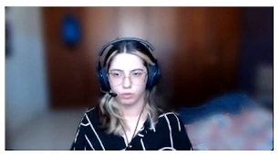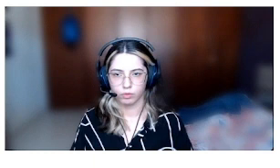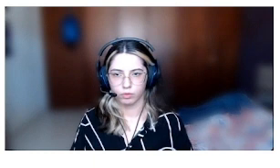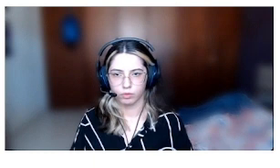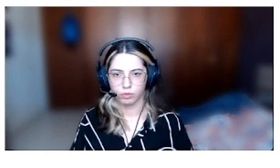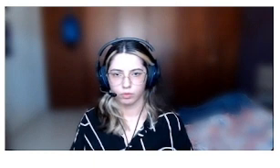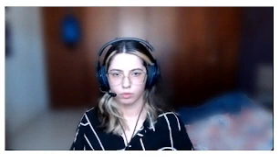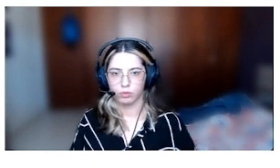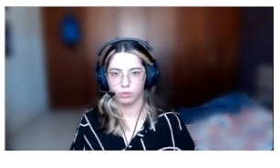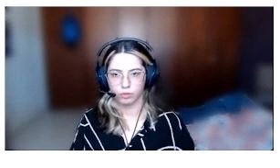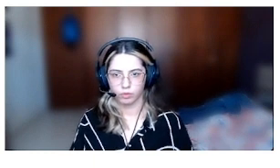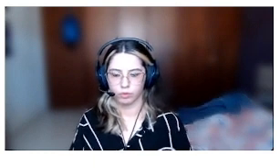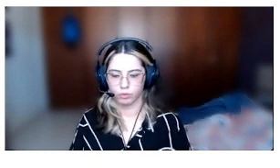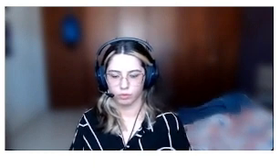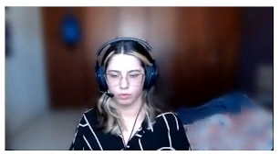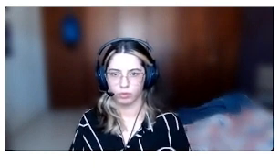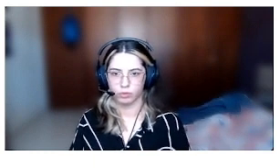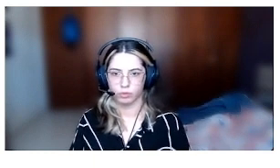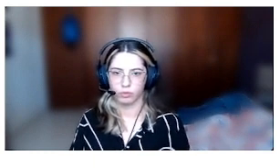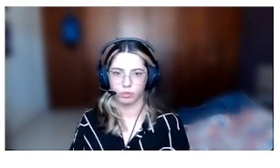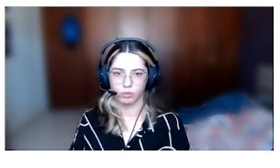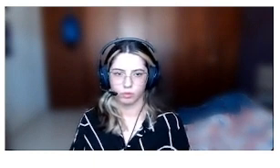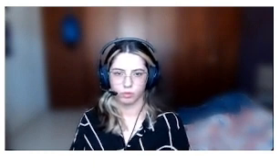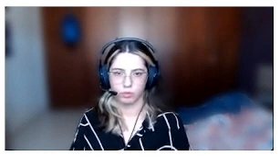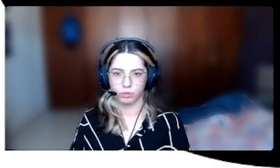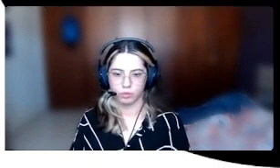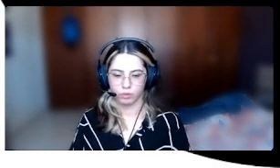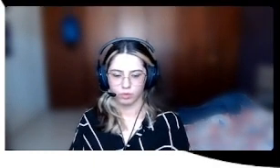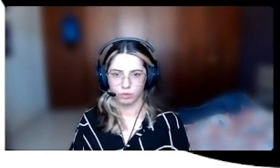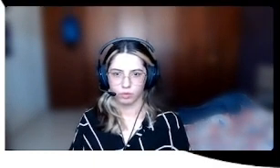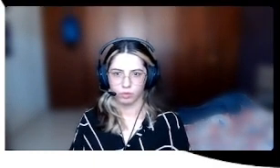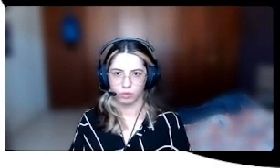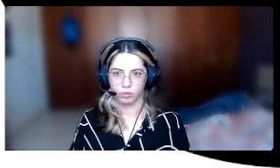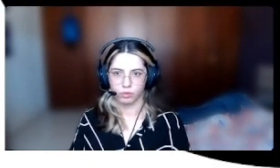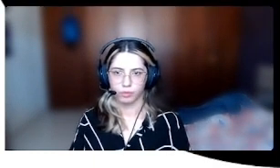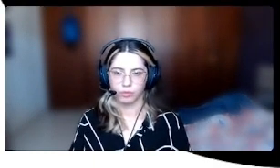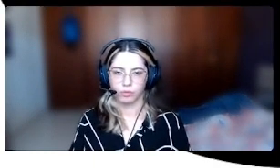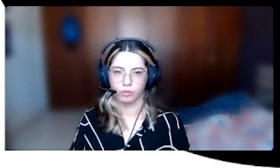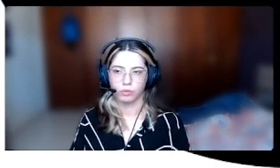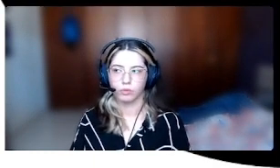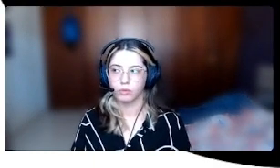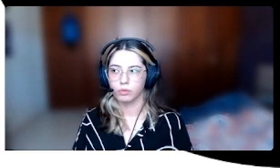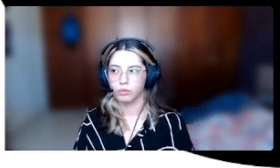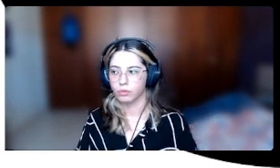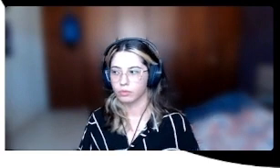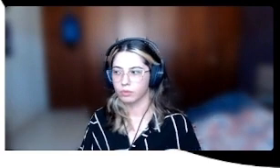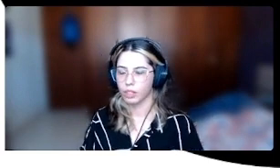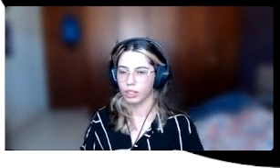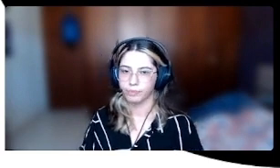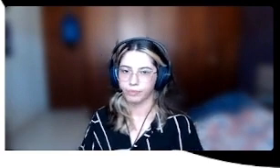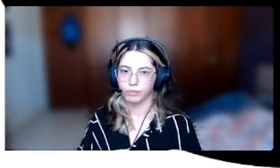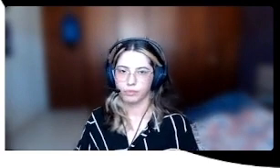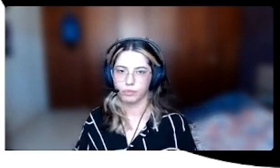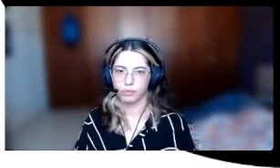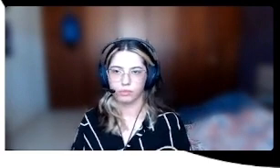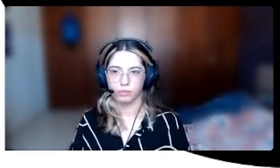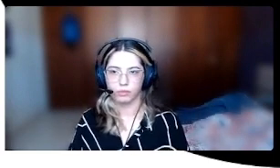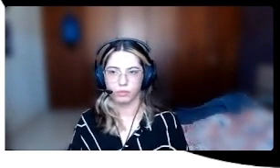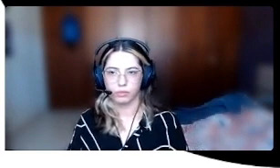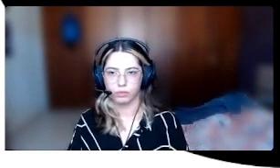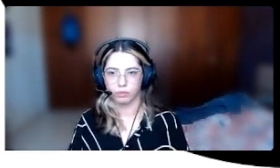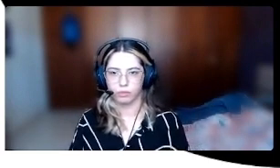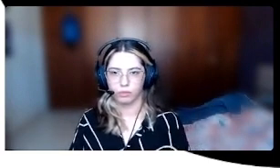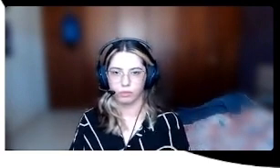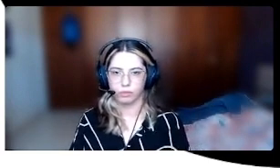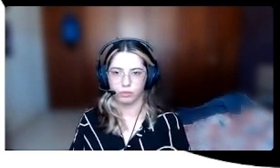cisalhamento e tração normal. Eles se basearam na NBR 15521-2007 e na NBR